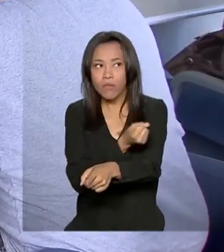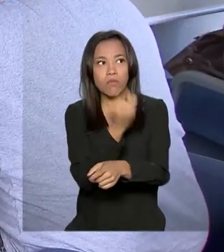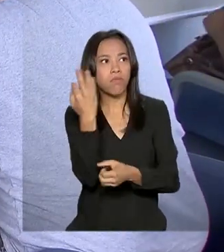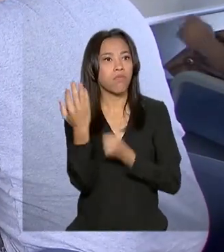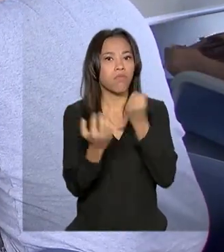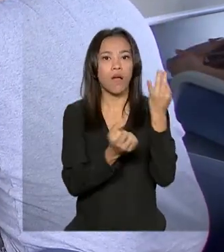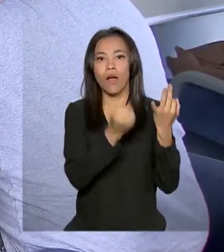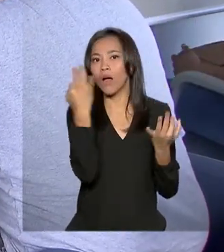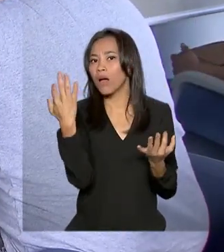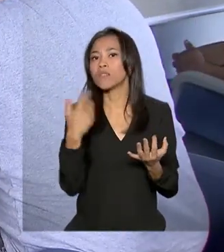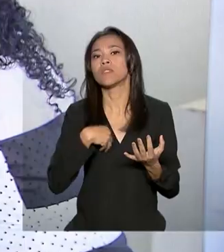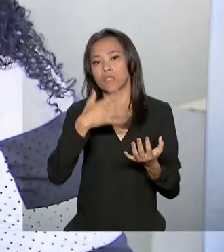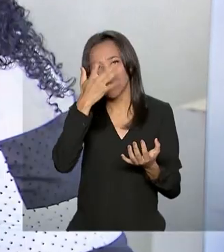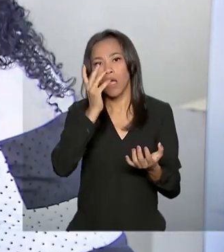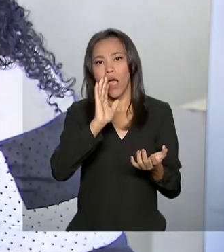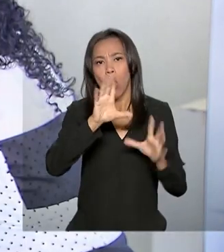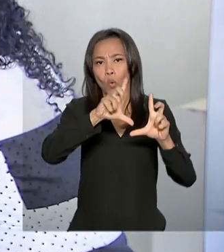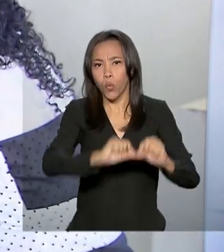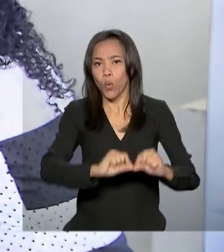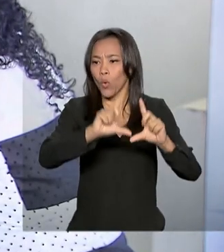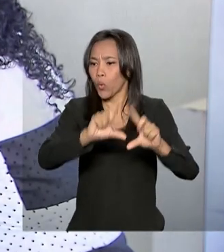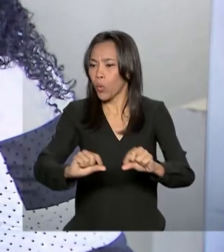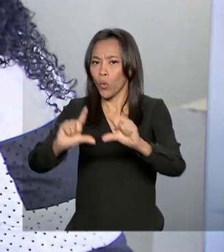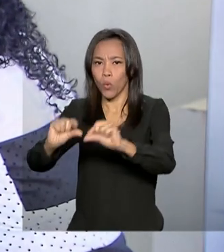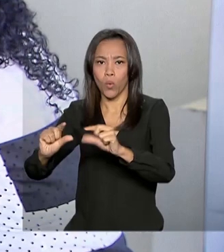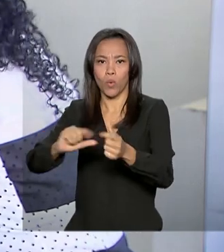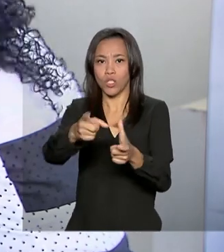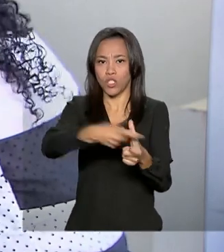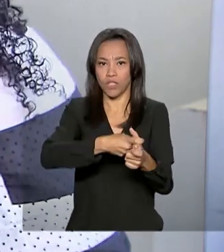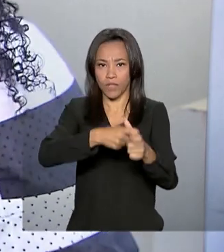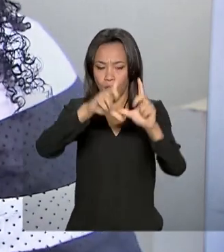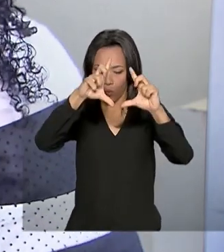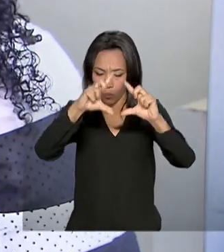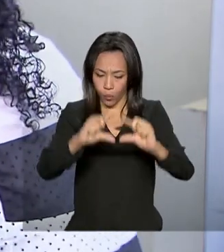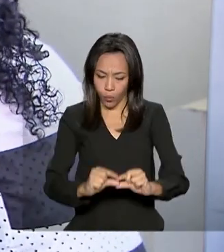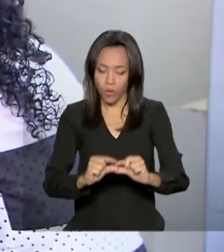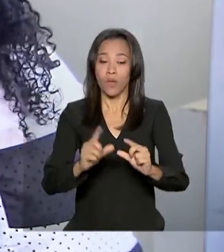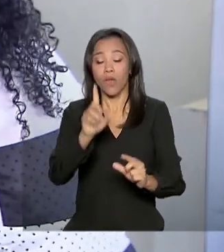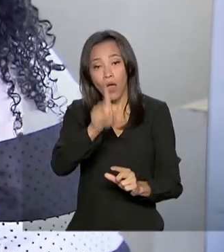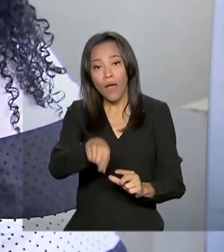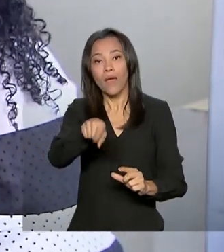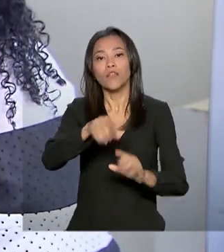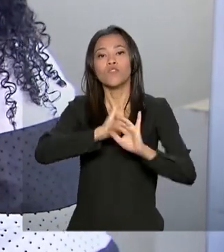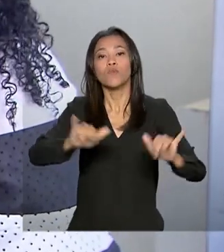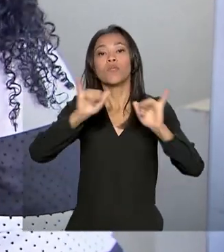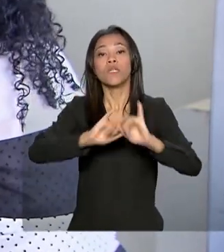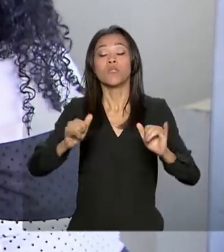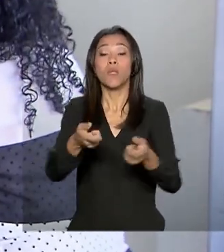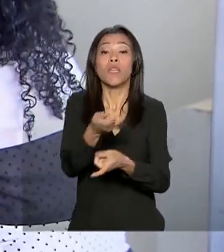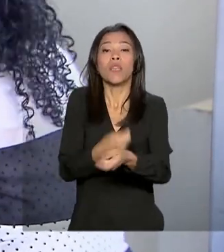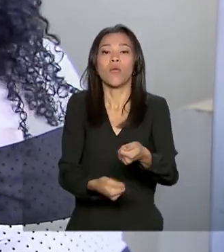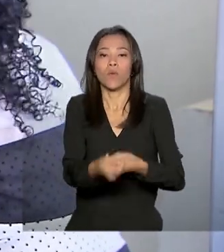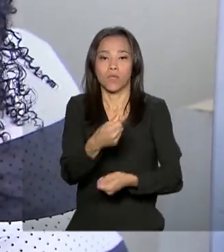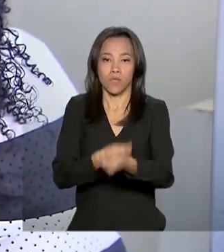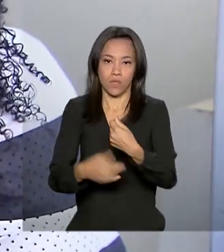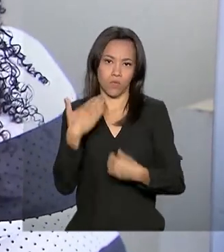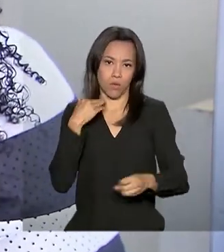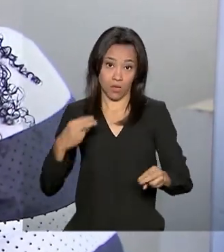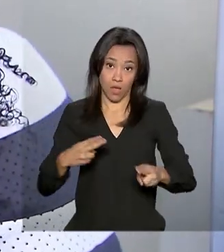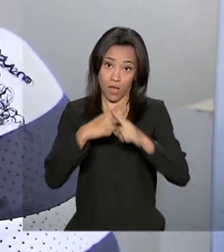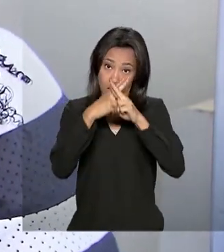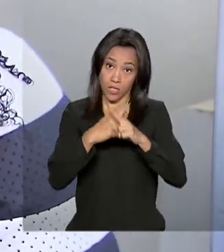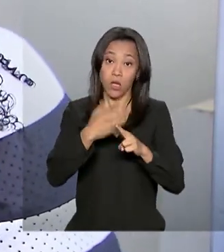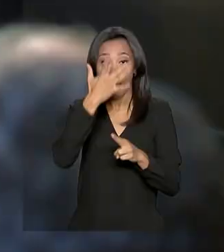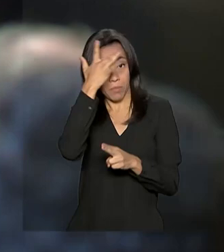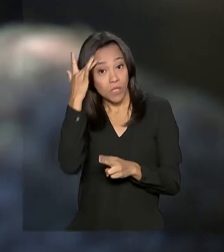estão sendo liquidados a caixa realiza uma campanha em todo o brasil de renegociação de dívidas para pessoas físicas e